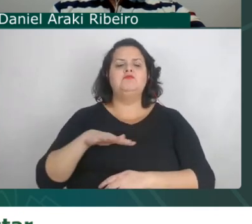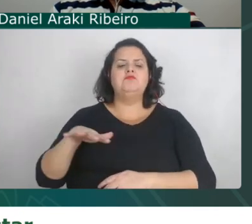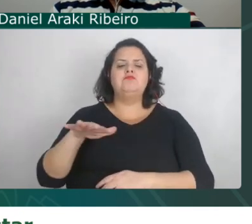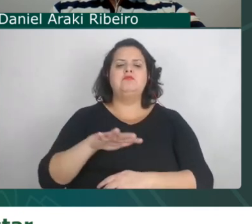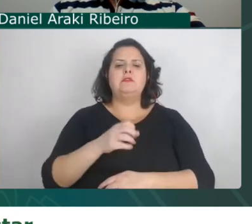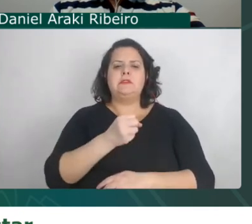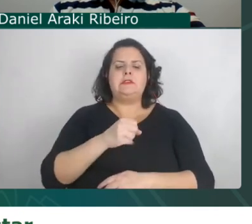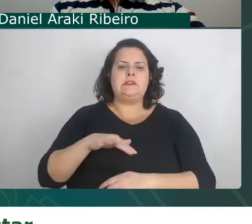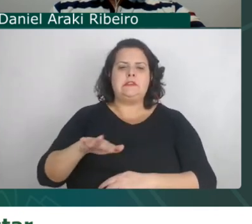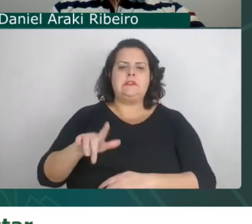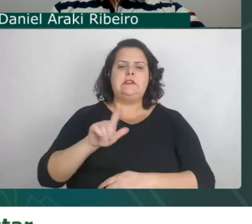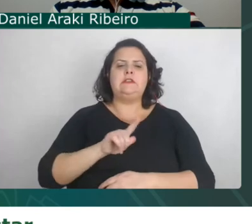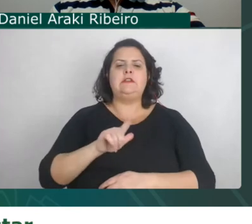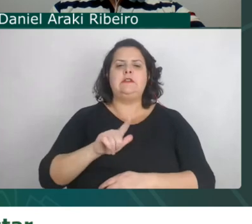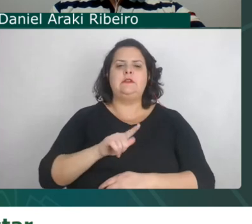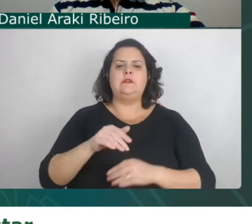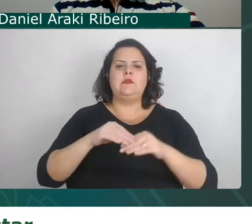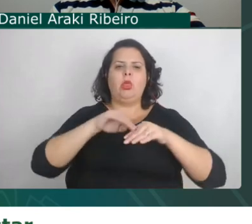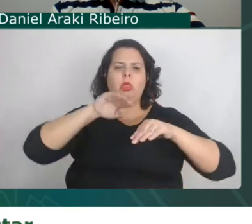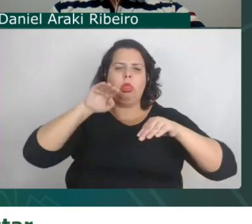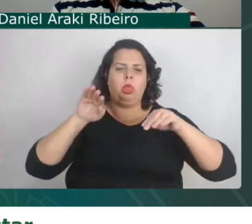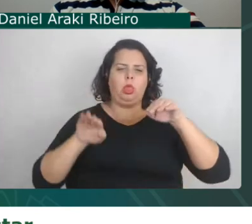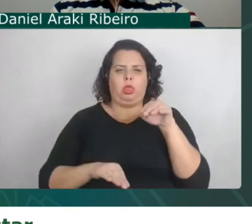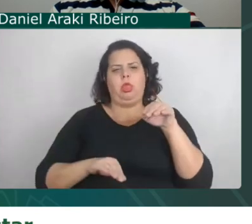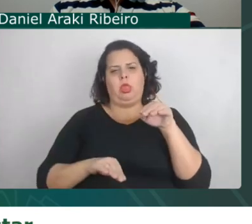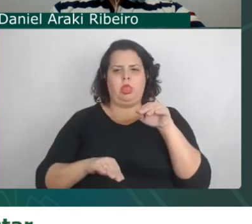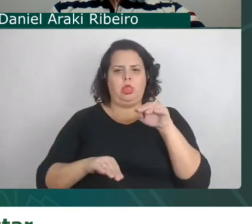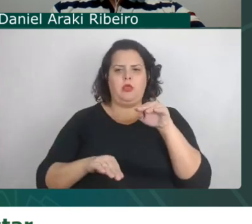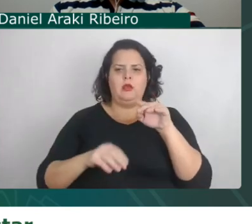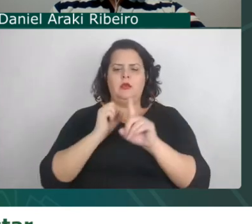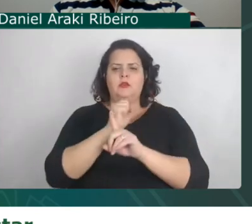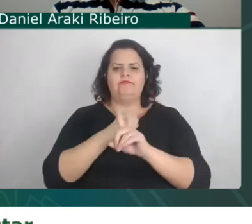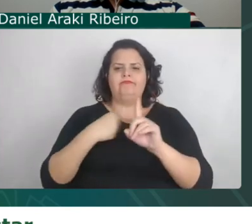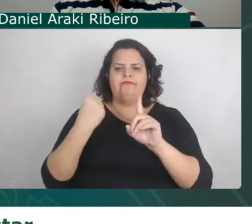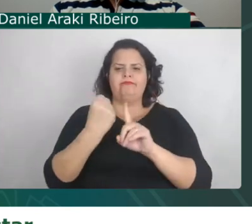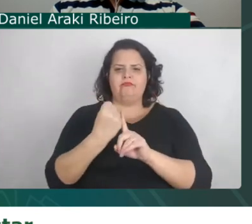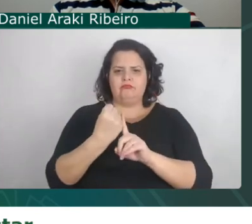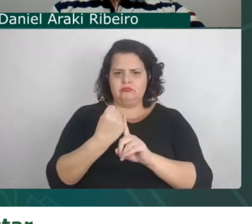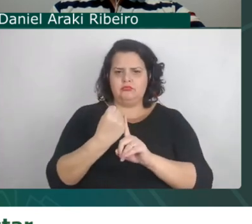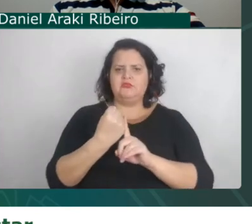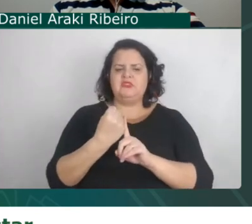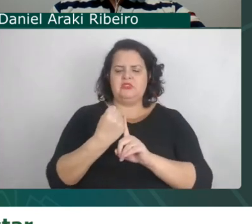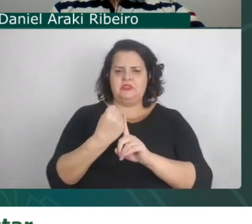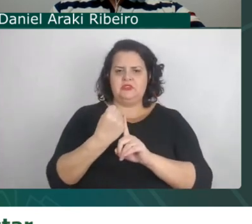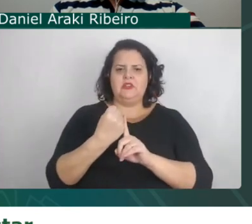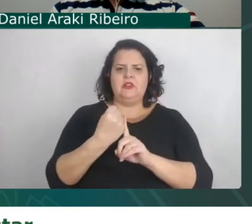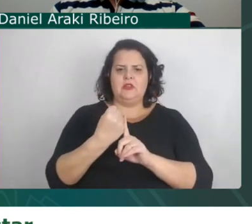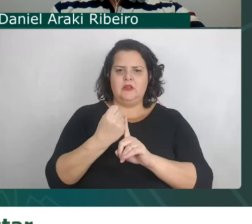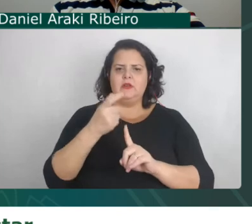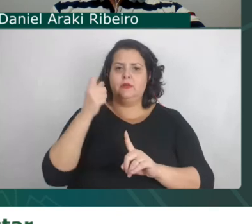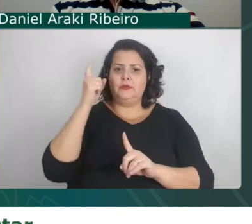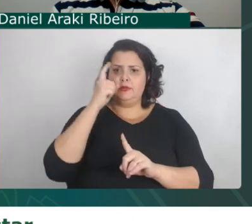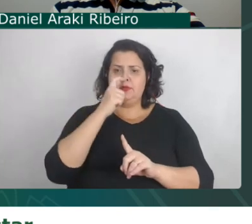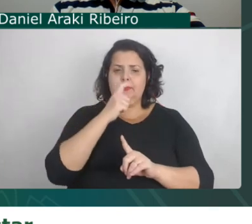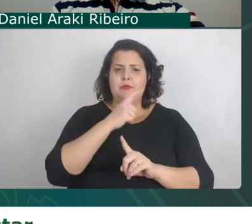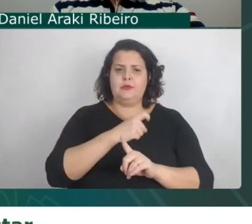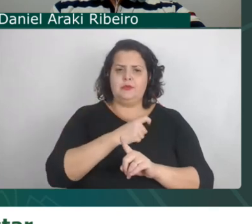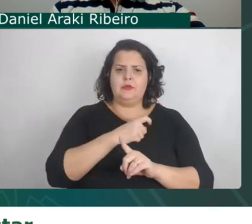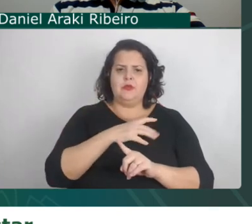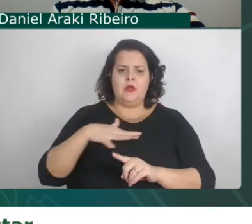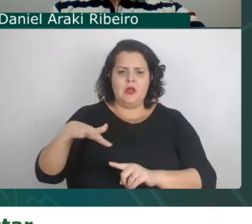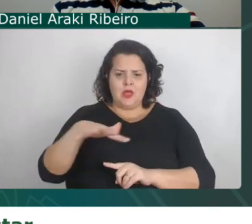uma das maiores desigualdades sociais do Brasil, né? Numa faixa de uma extensão geográfica muito pequenininha, que é